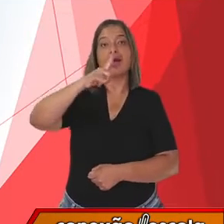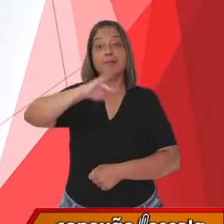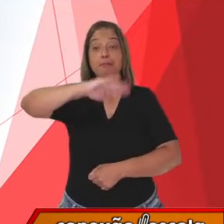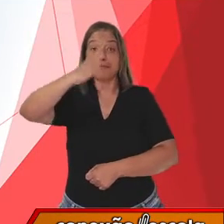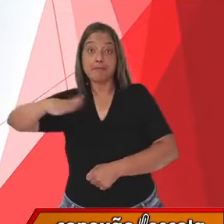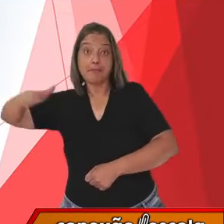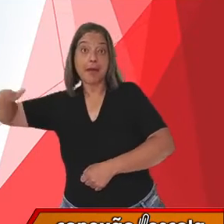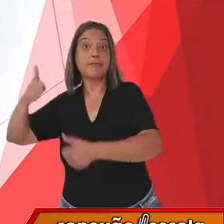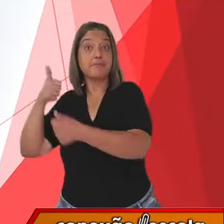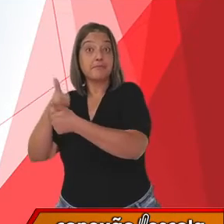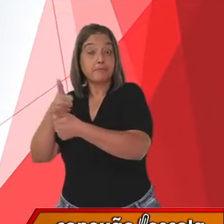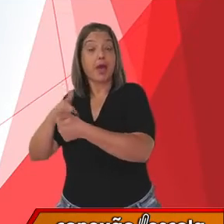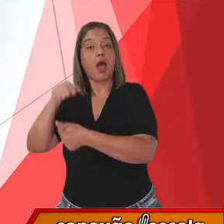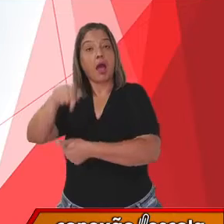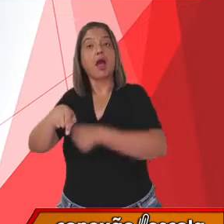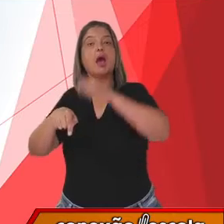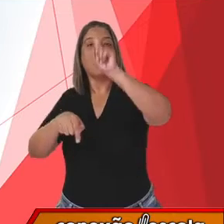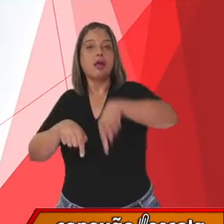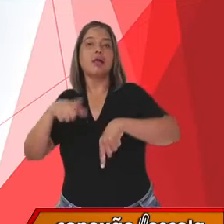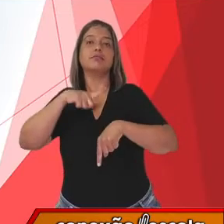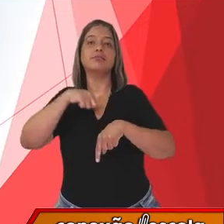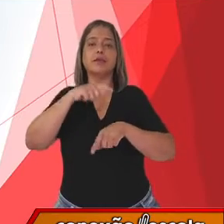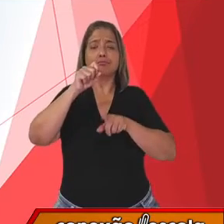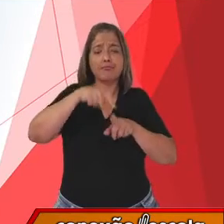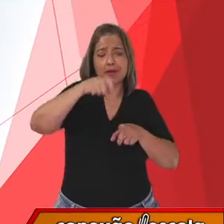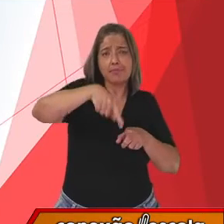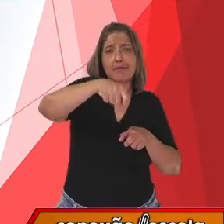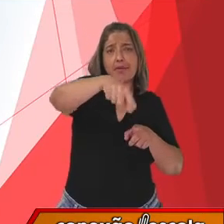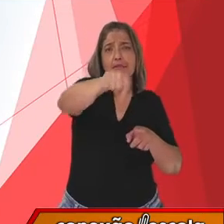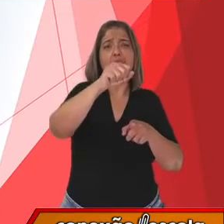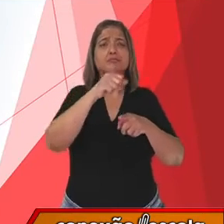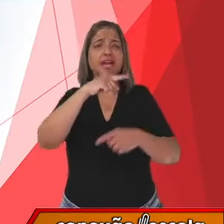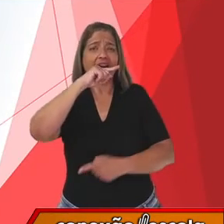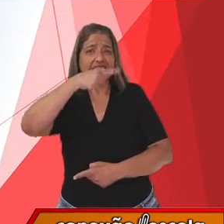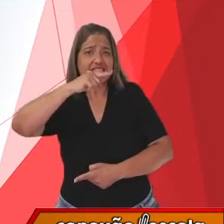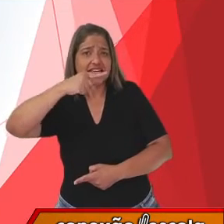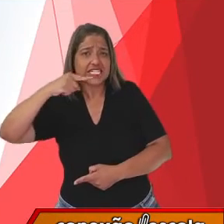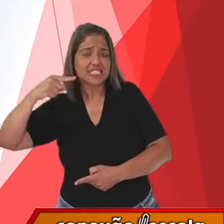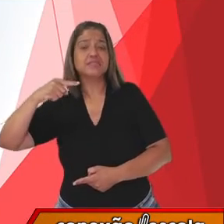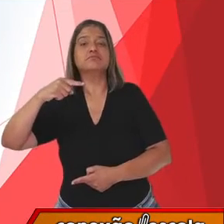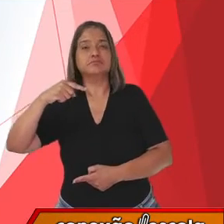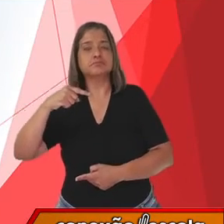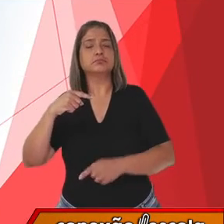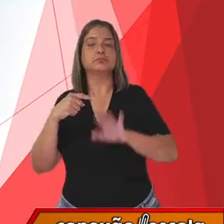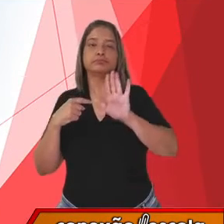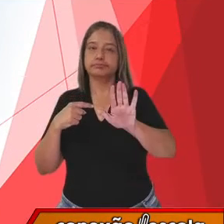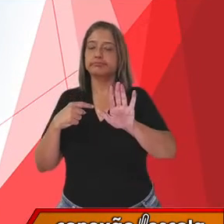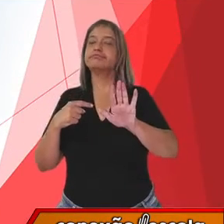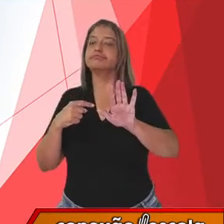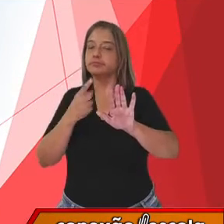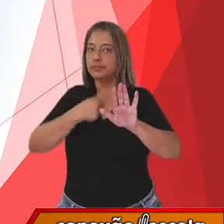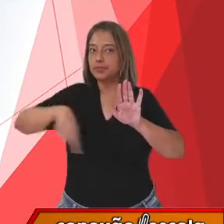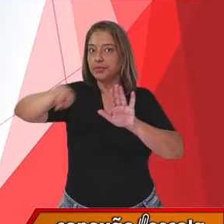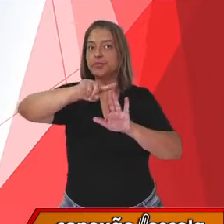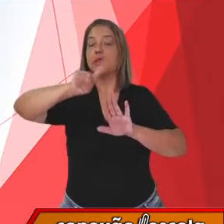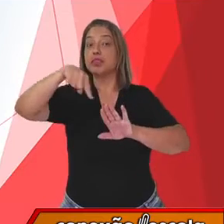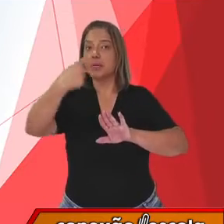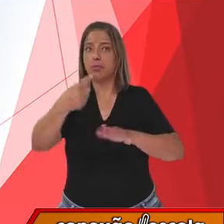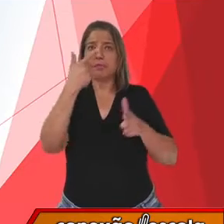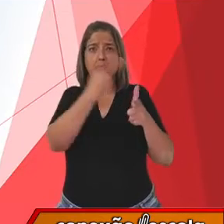produzia cana-de-açúcar. Vixe, mas começou uma crise dessa atividade